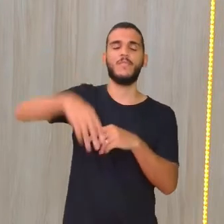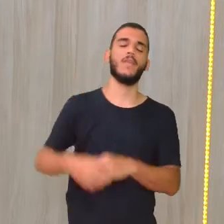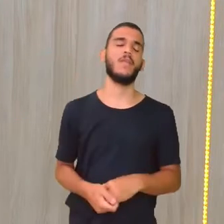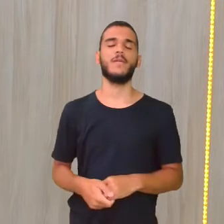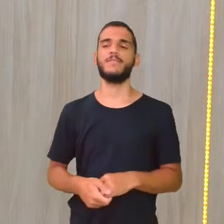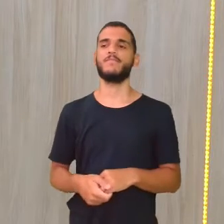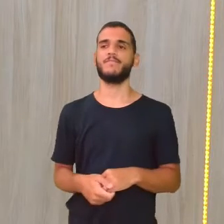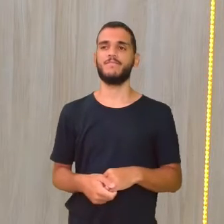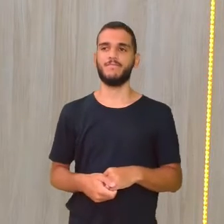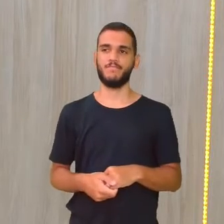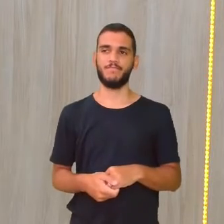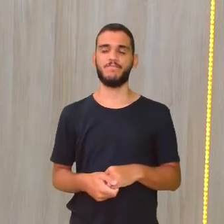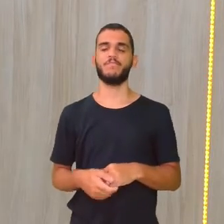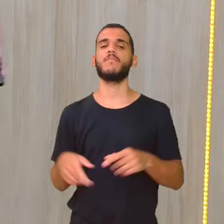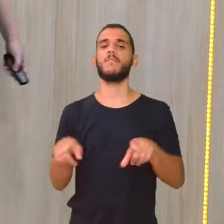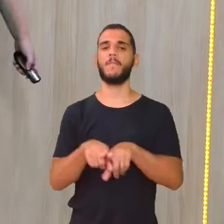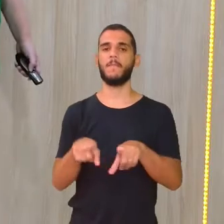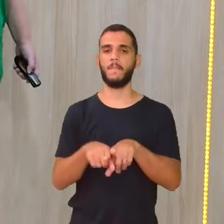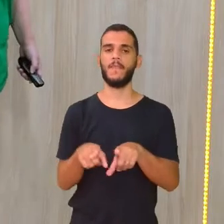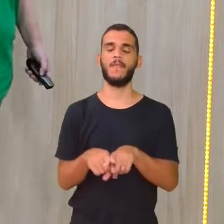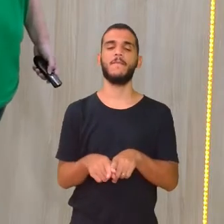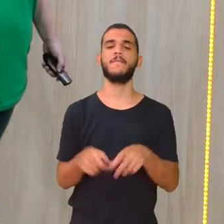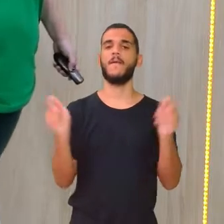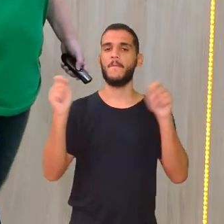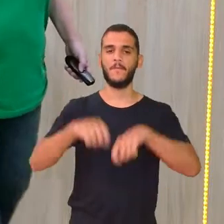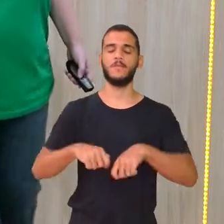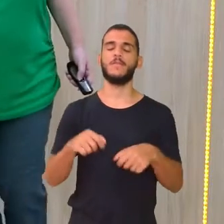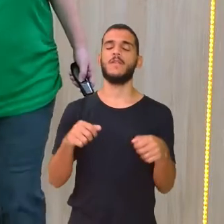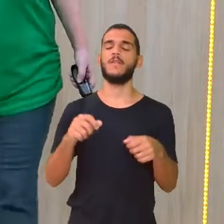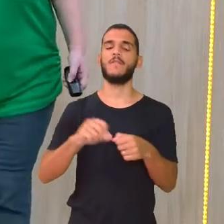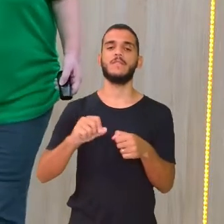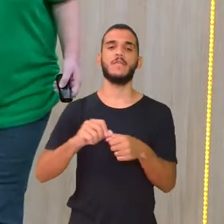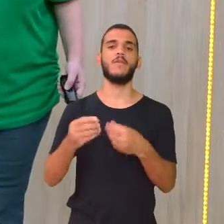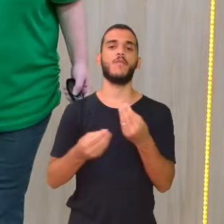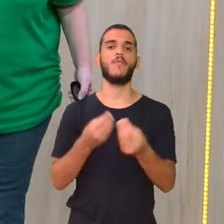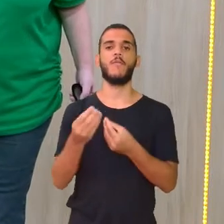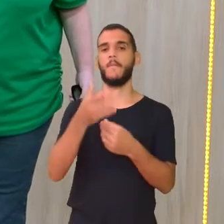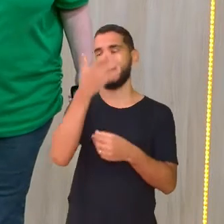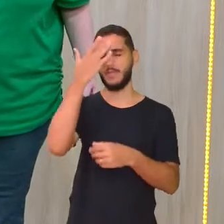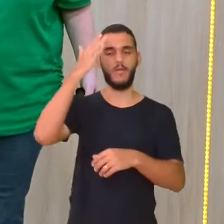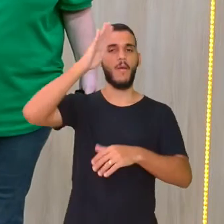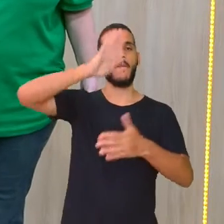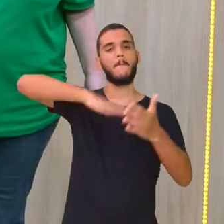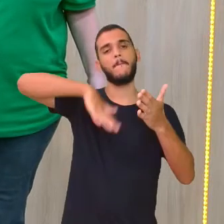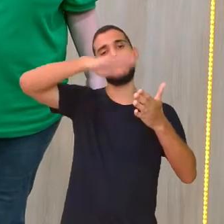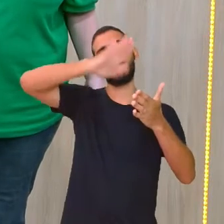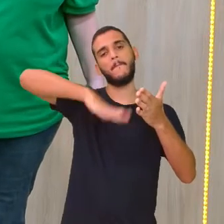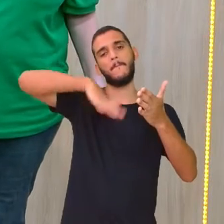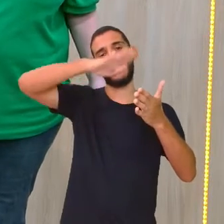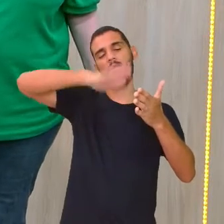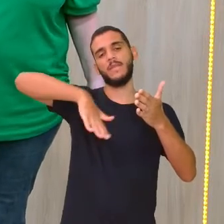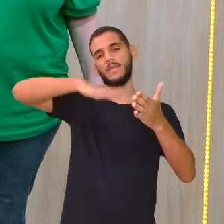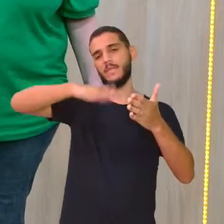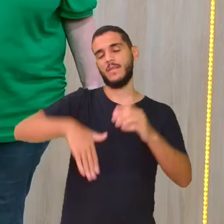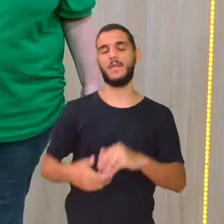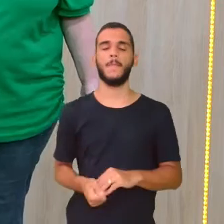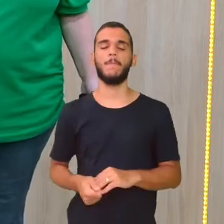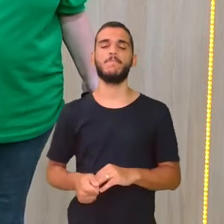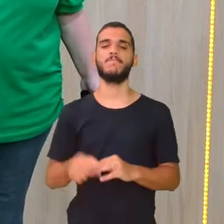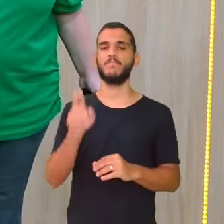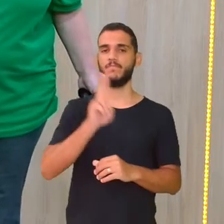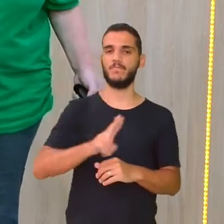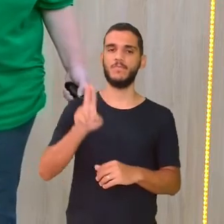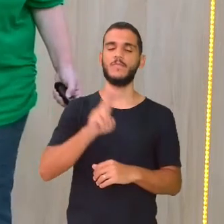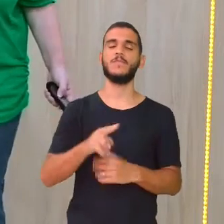vai dar estabilidade. Também pode ser feito isso aí para o pessoal que pinta, né? Os pintores vão usar para